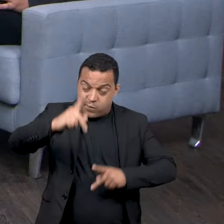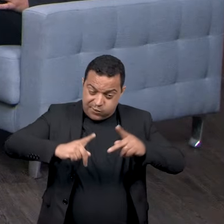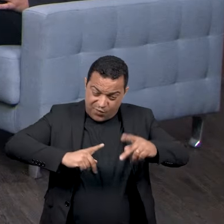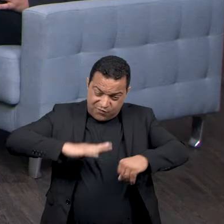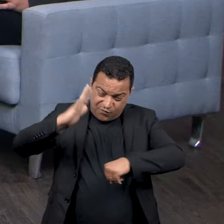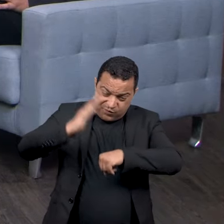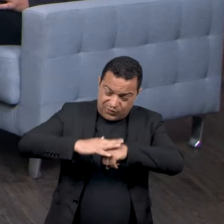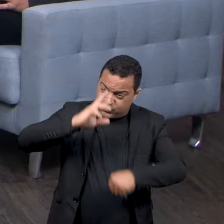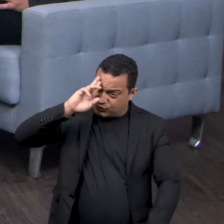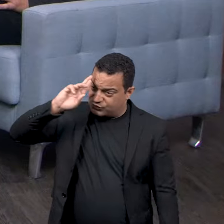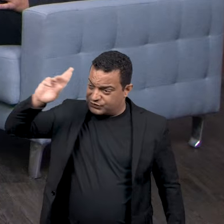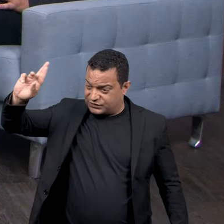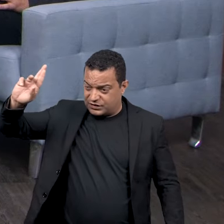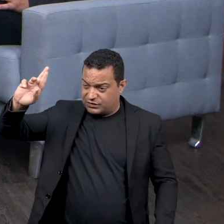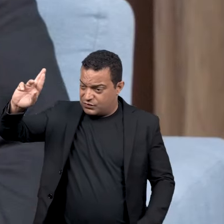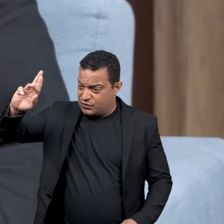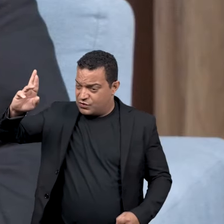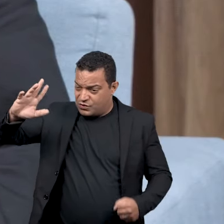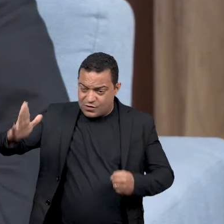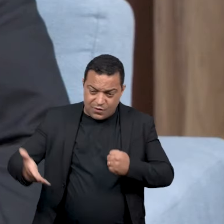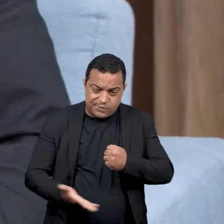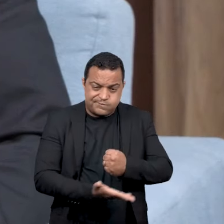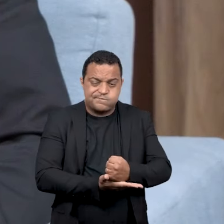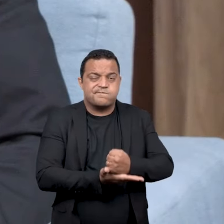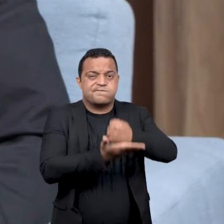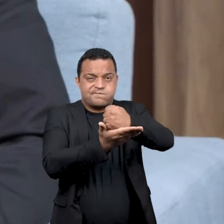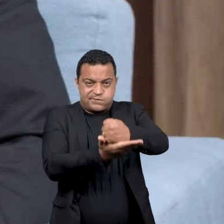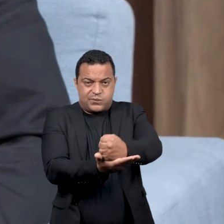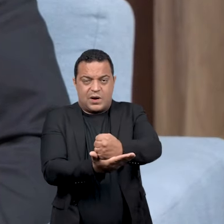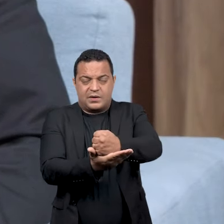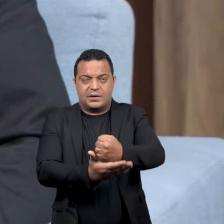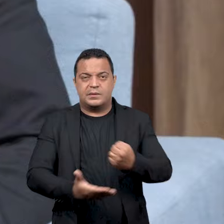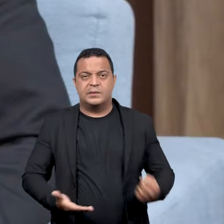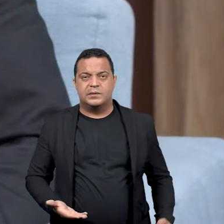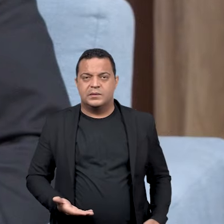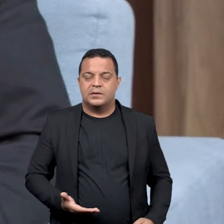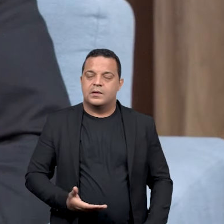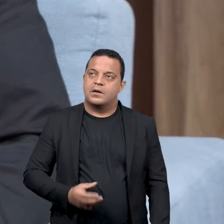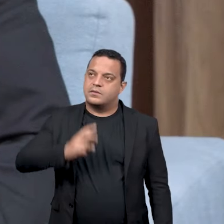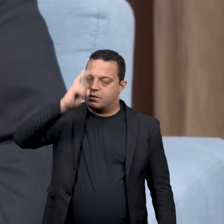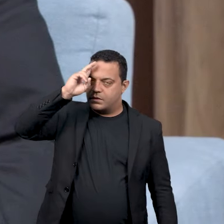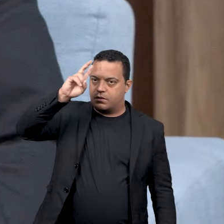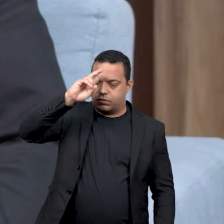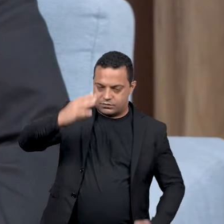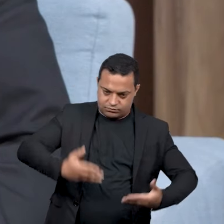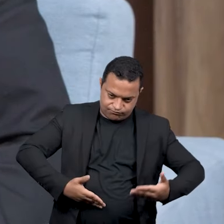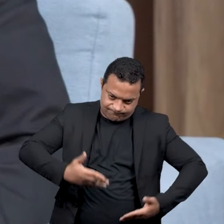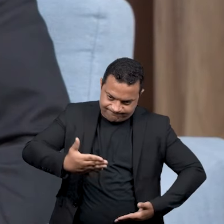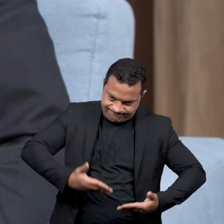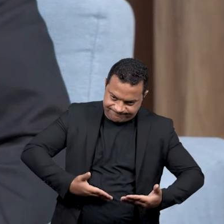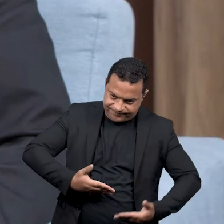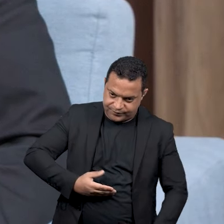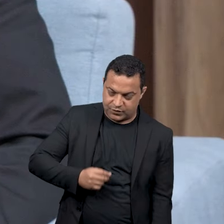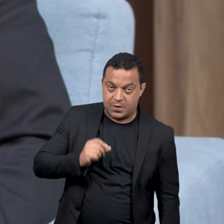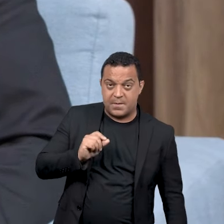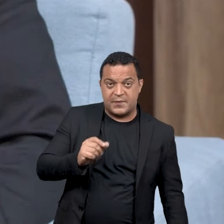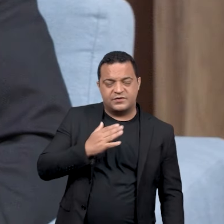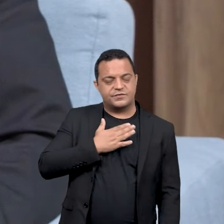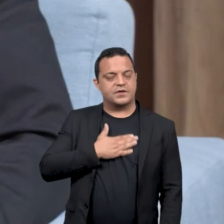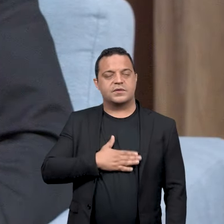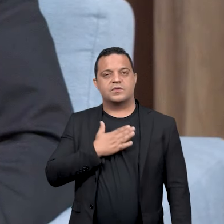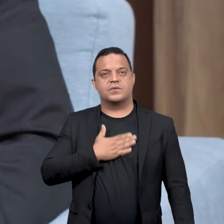O povo do Senhor está sendo sustentado. Quantas experiências, servos sendo lembrados